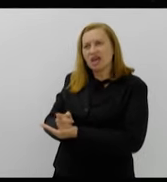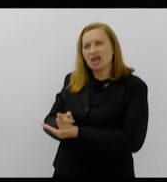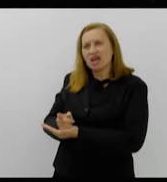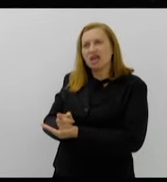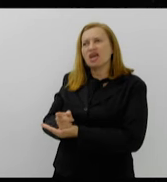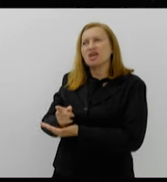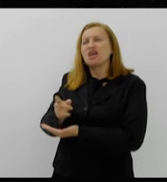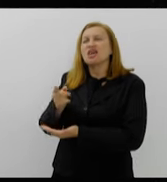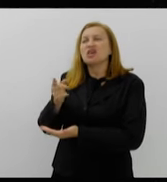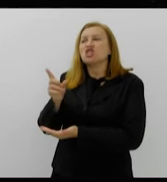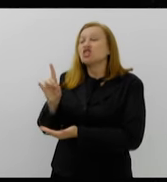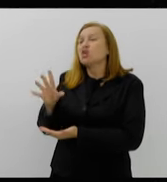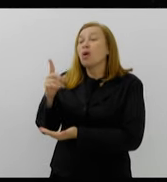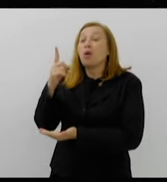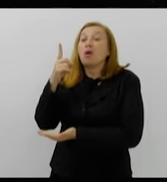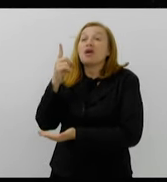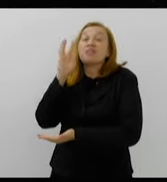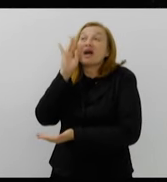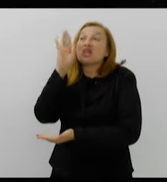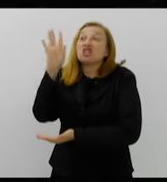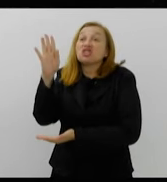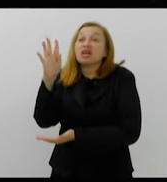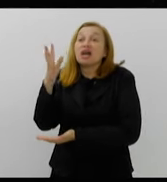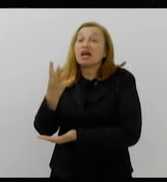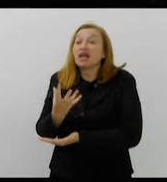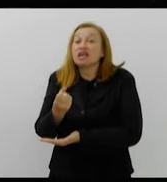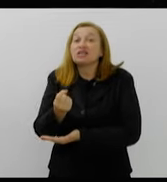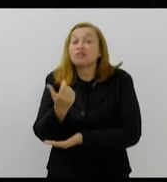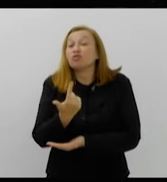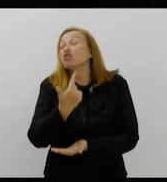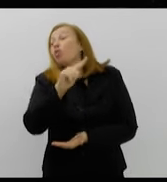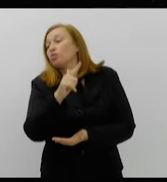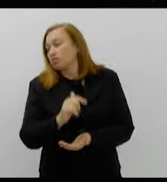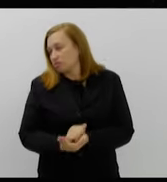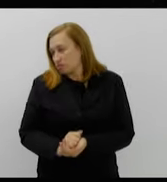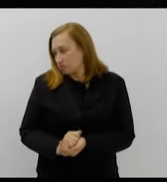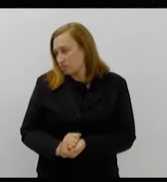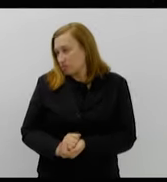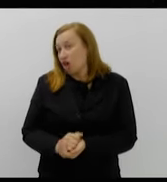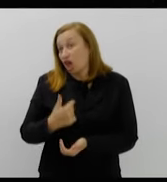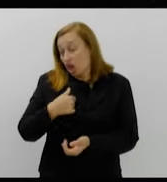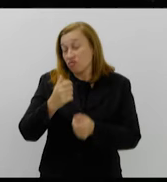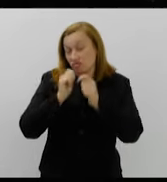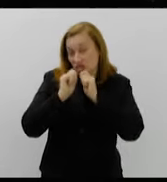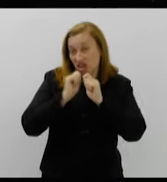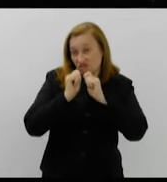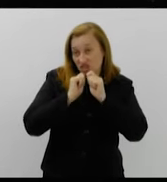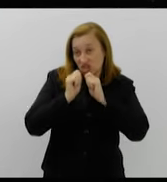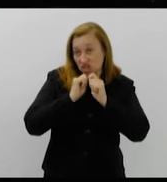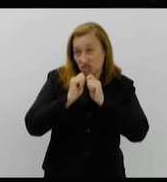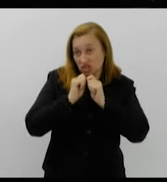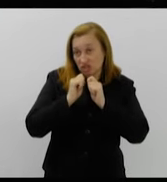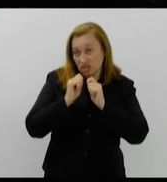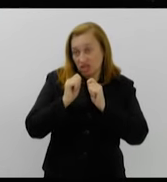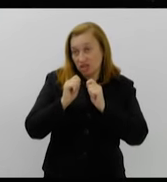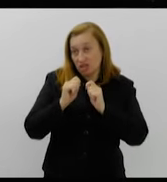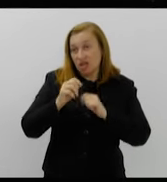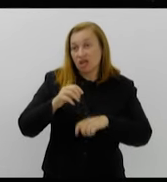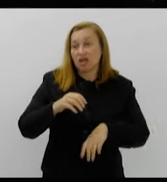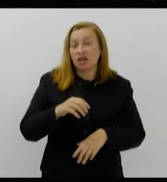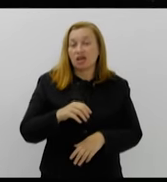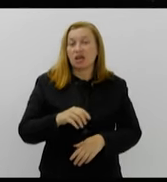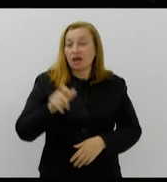outra eu ainda há pouco dava uma entrevista e dizia a quem me entrevistava o